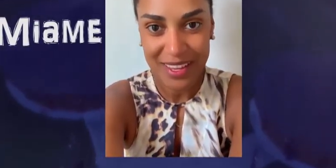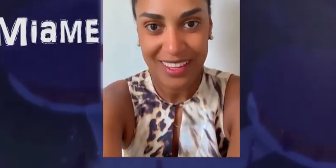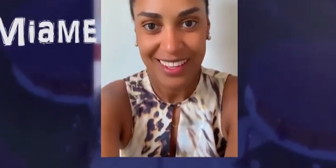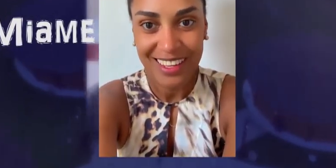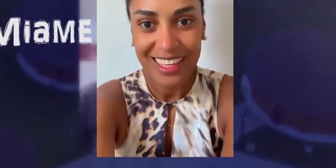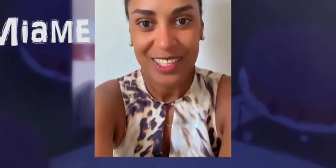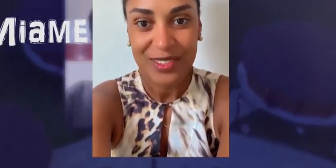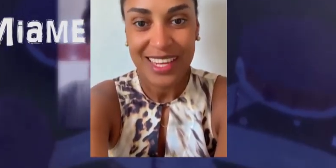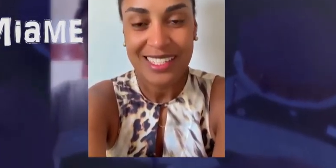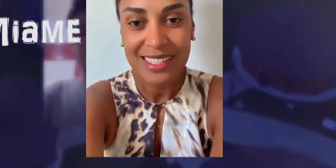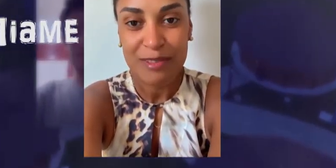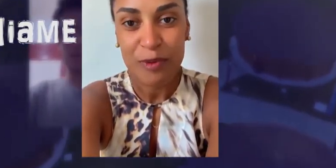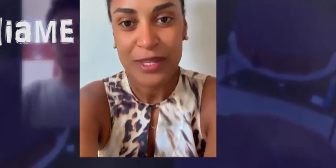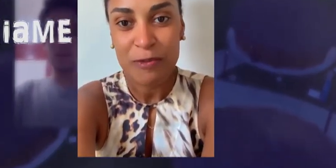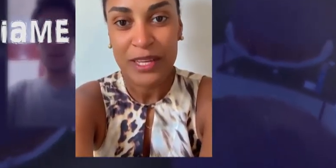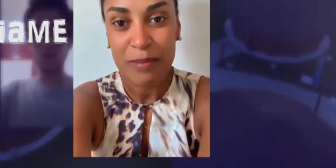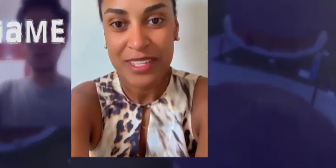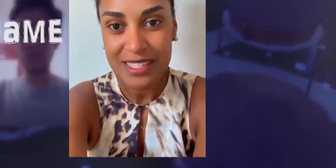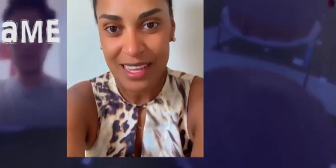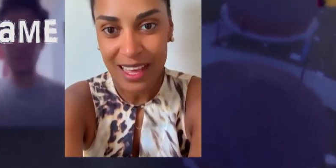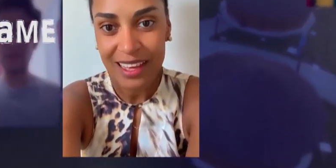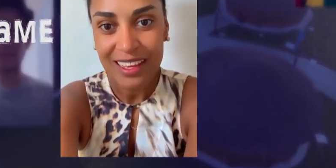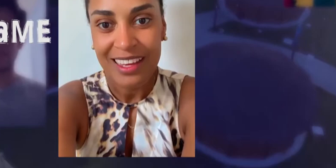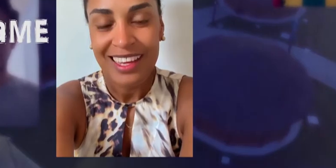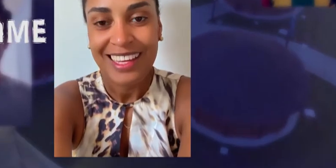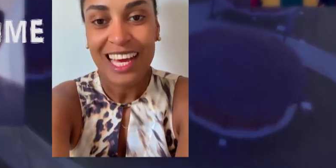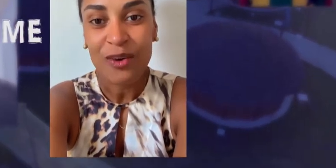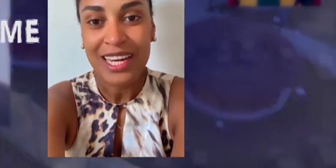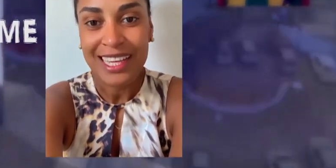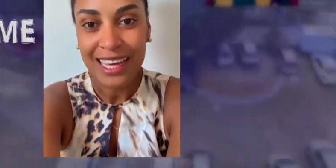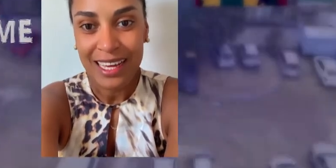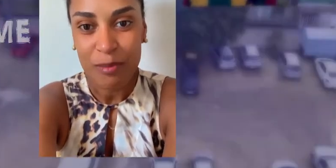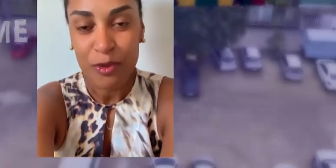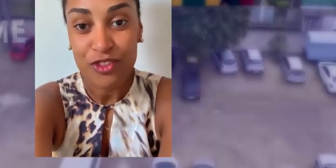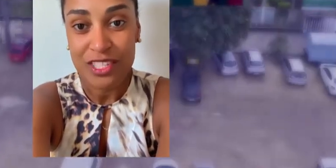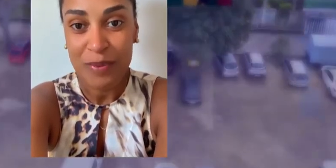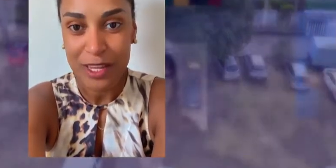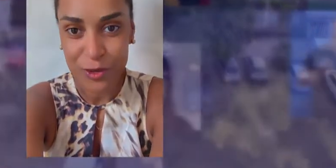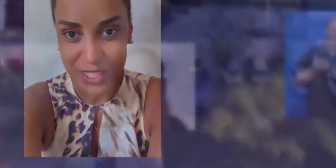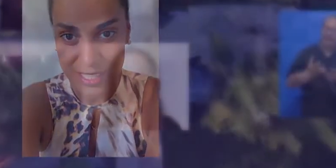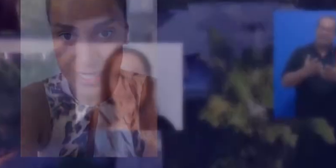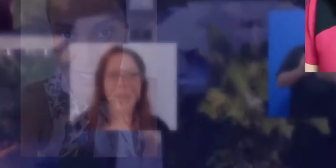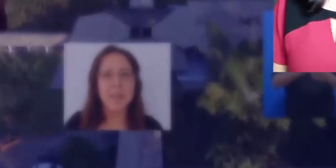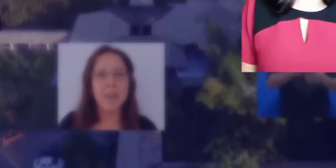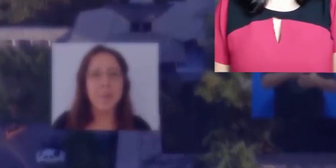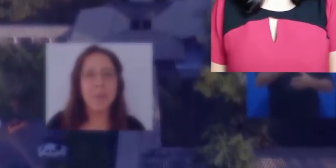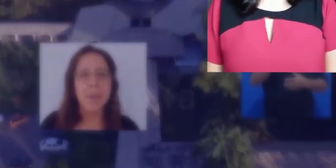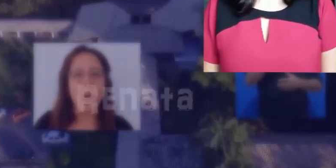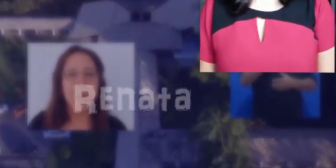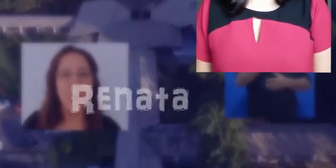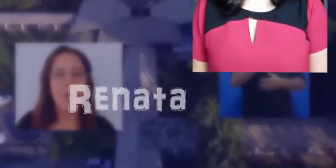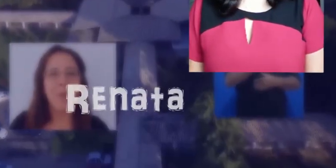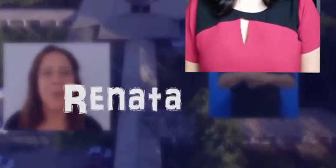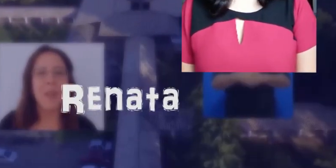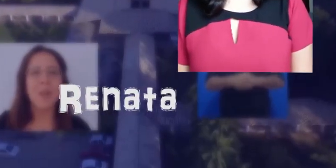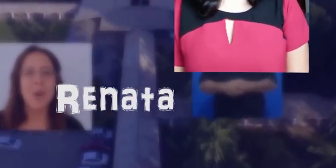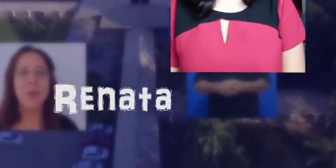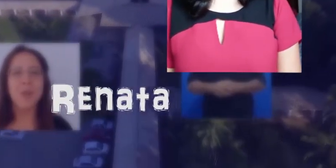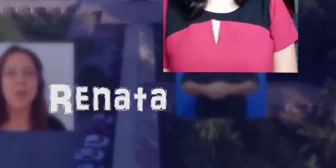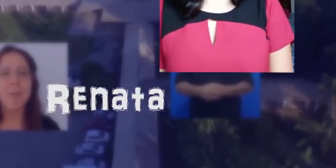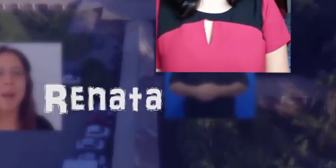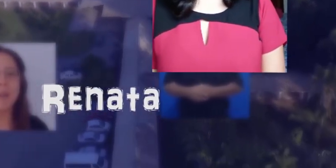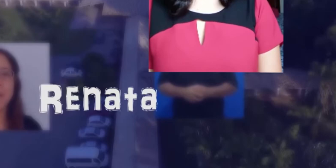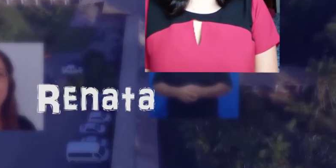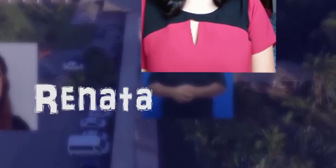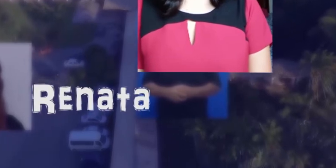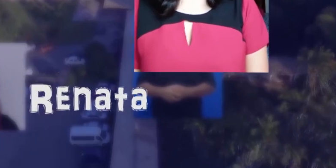UFSB, nos resta nesse momento parabenizar e aguardar por dias melhores. Nós estamos na região sul-extremo sul da